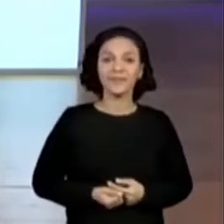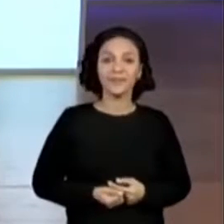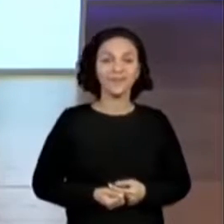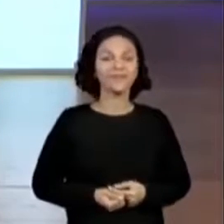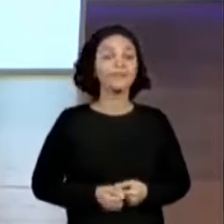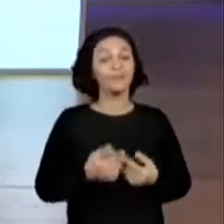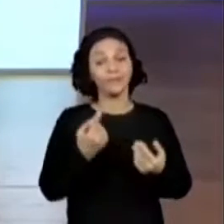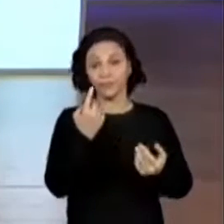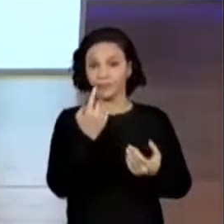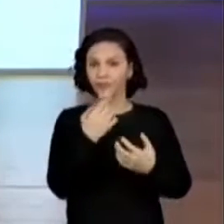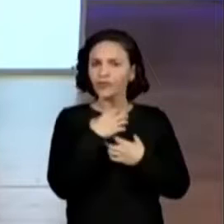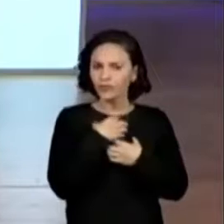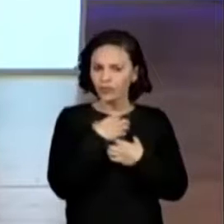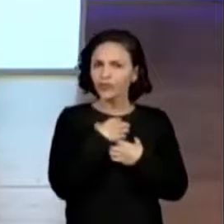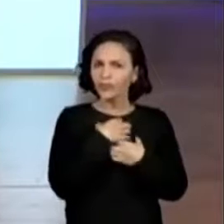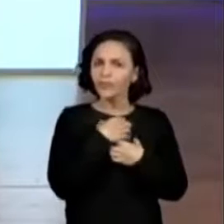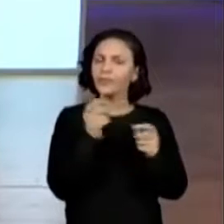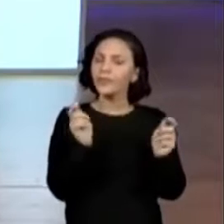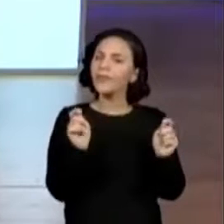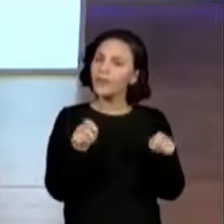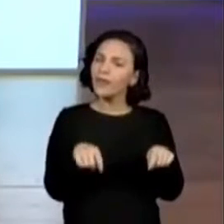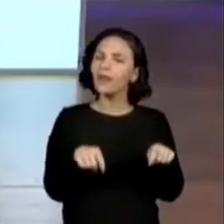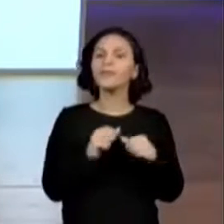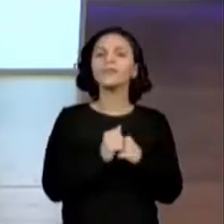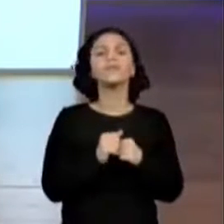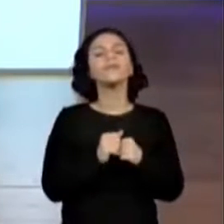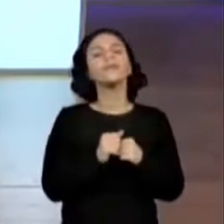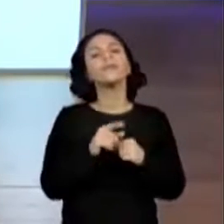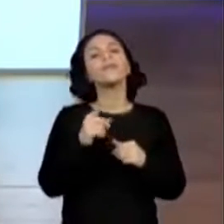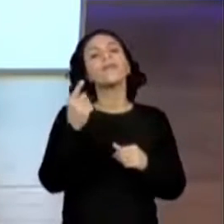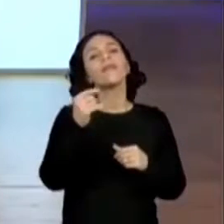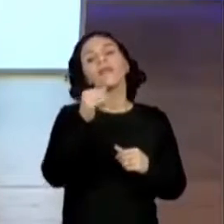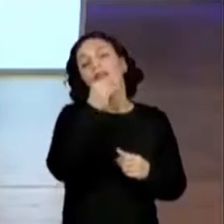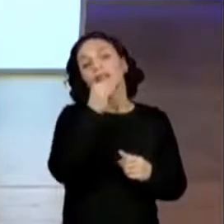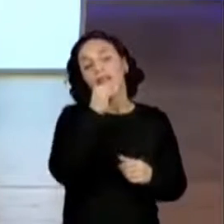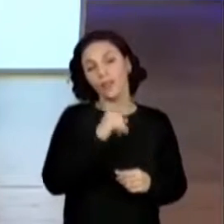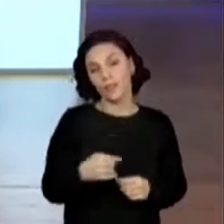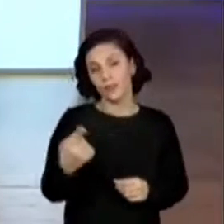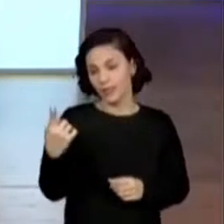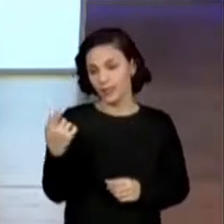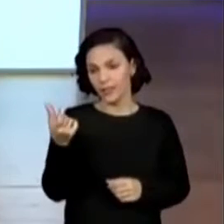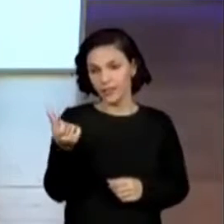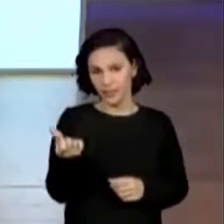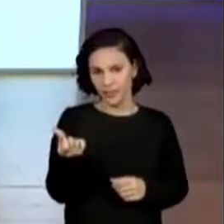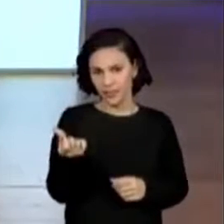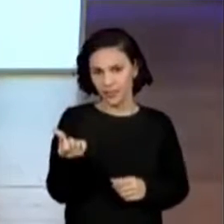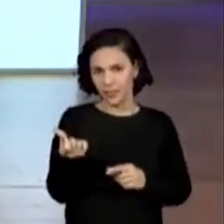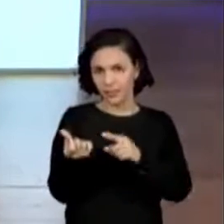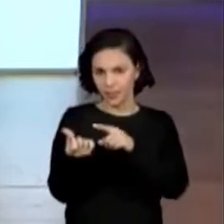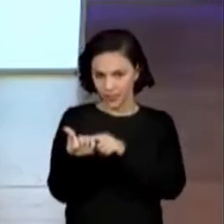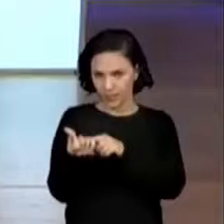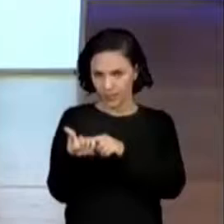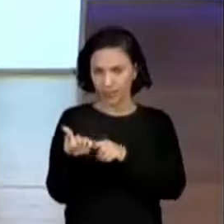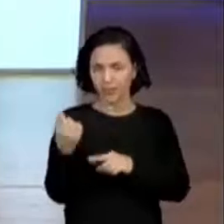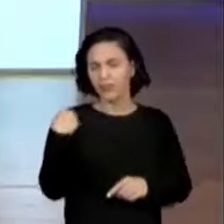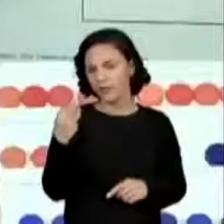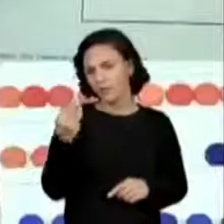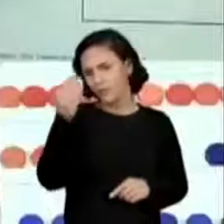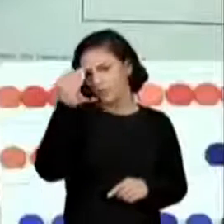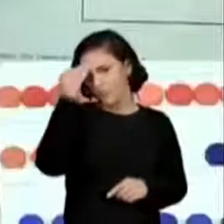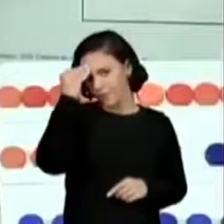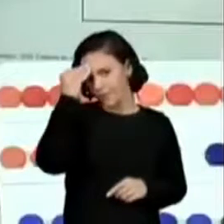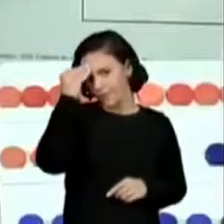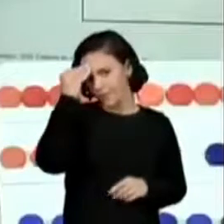uma das formas que a gente falou bastante aqui essa semana, então a gente tem numa 16, a gente vai contar até 16 de novo. E